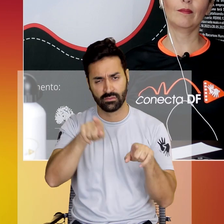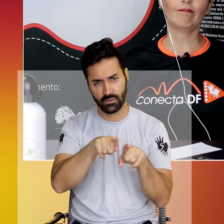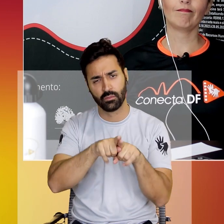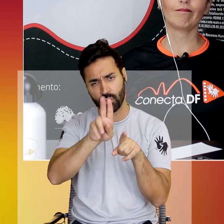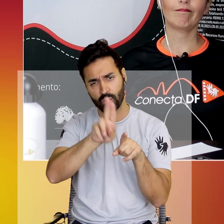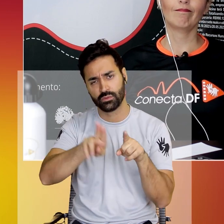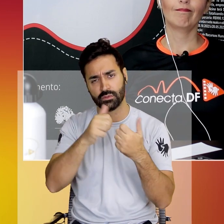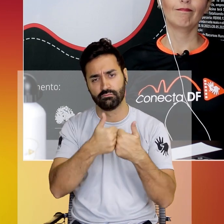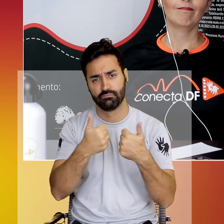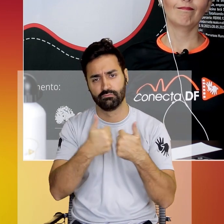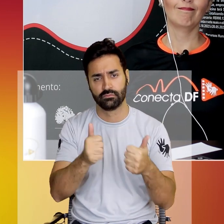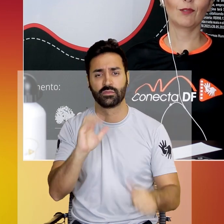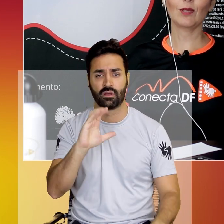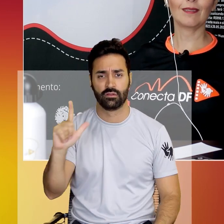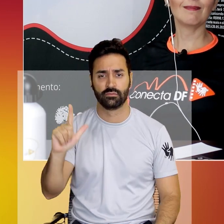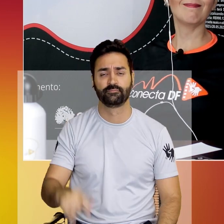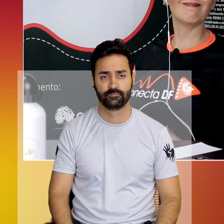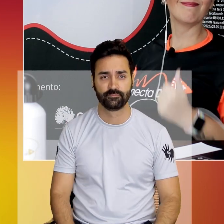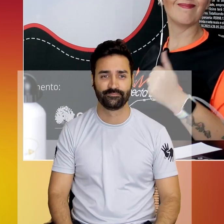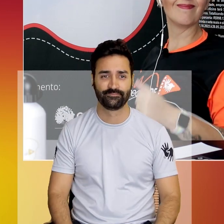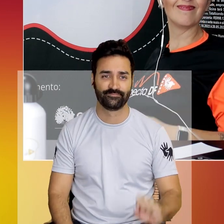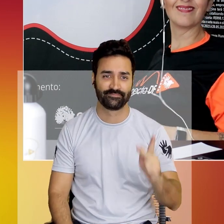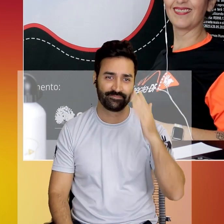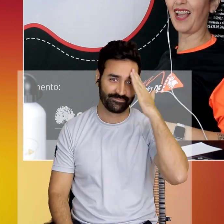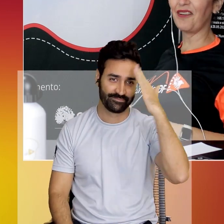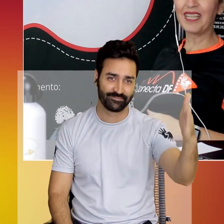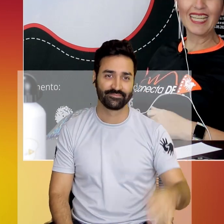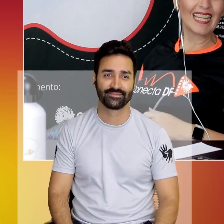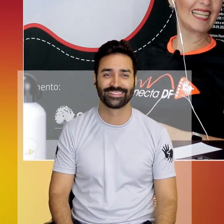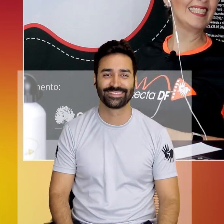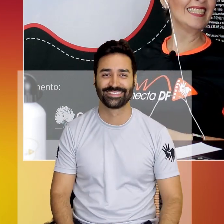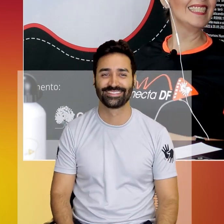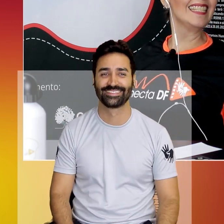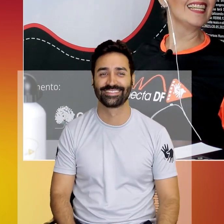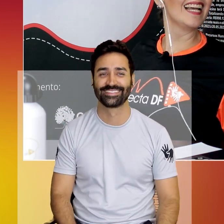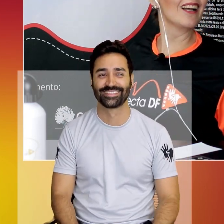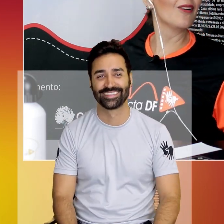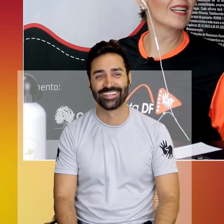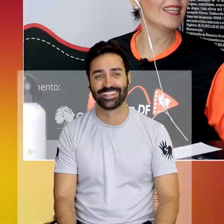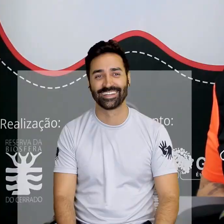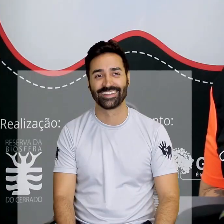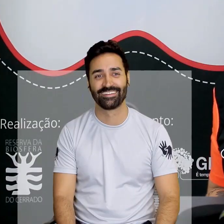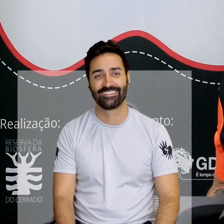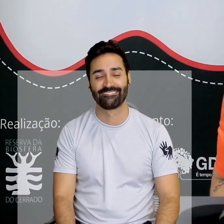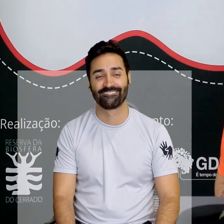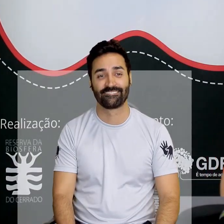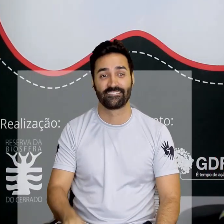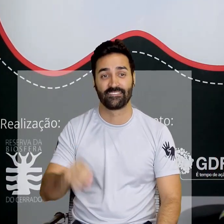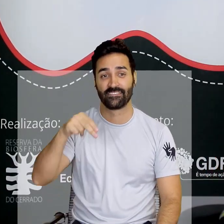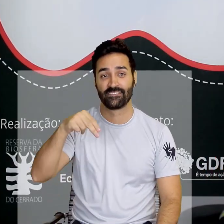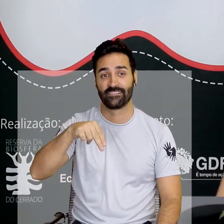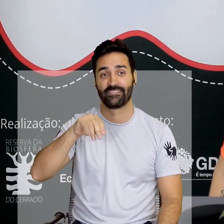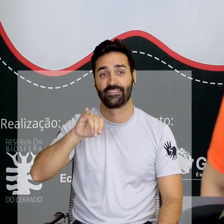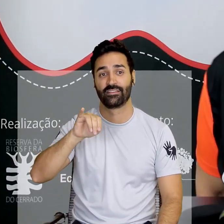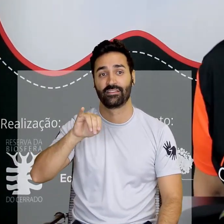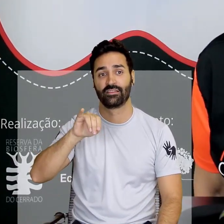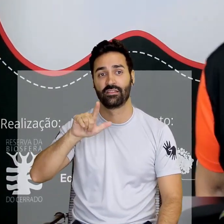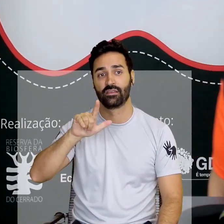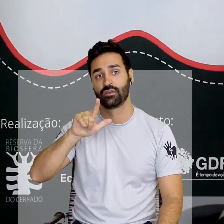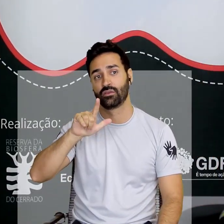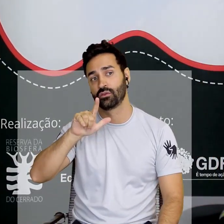mesmo. Ah, tá. Obrigada. Essa é a minha dúvida. Obrigada. Tá, ok. Agora, Nilce.